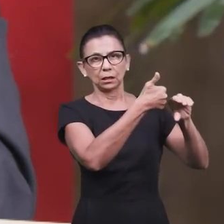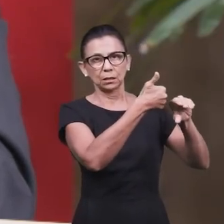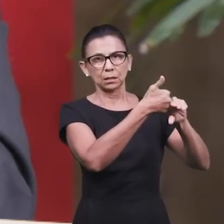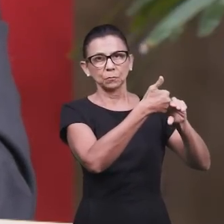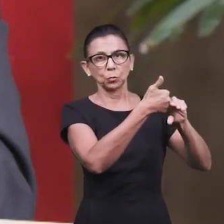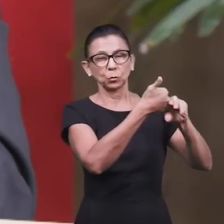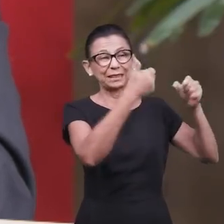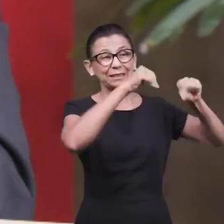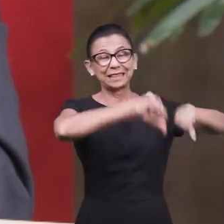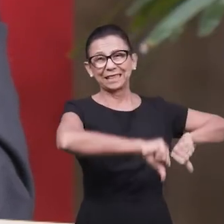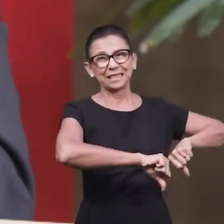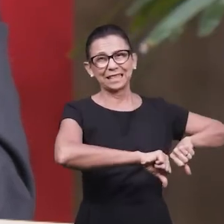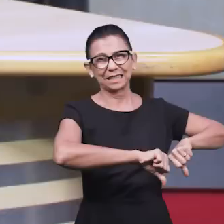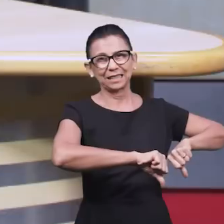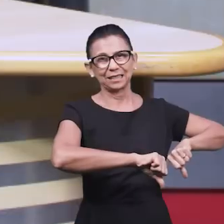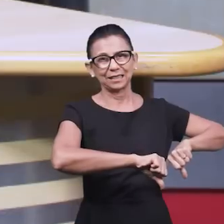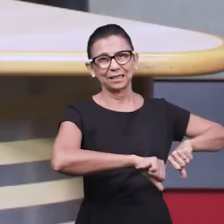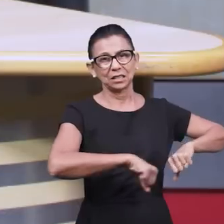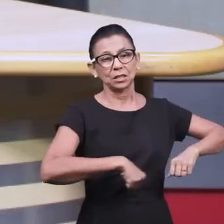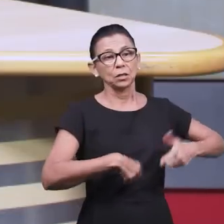hoje está em crise?